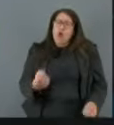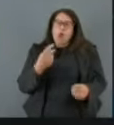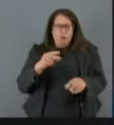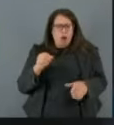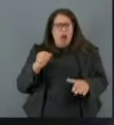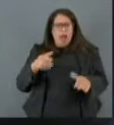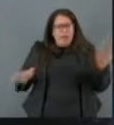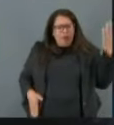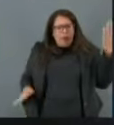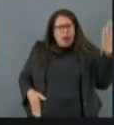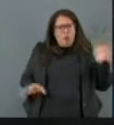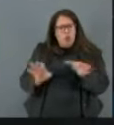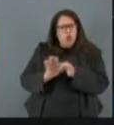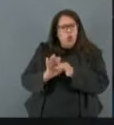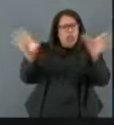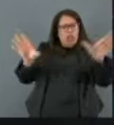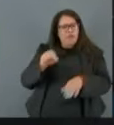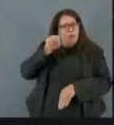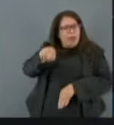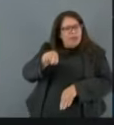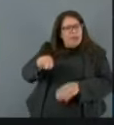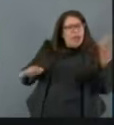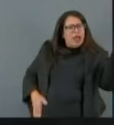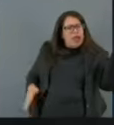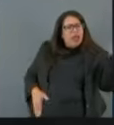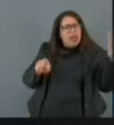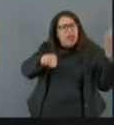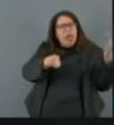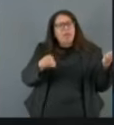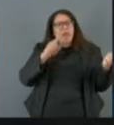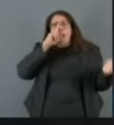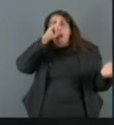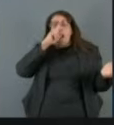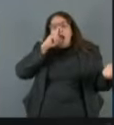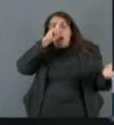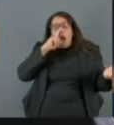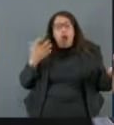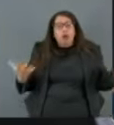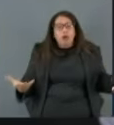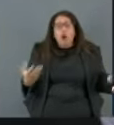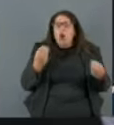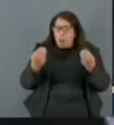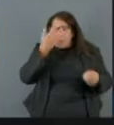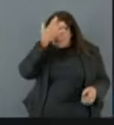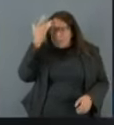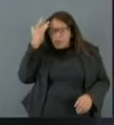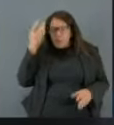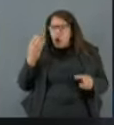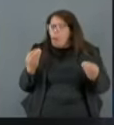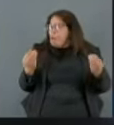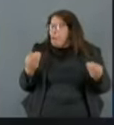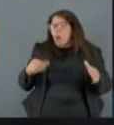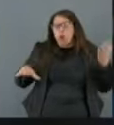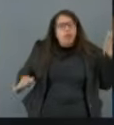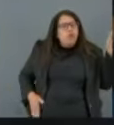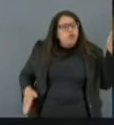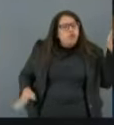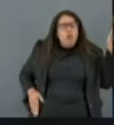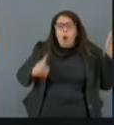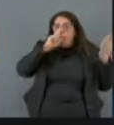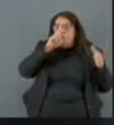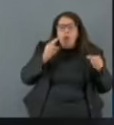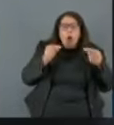presos que cometeram crimes que indicam periculosidade. Pessoas com vinculações a crime organizado, pessoas